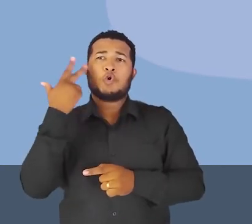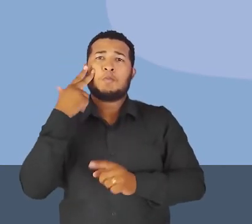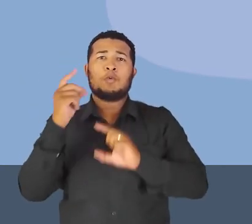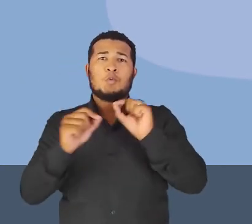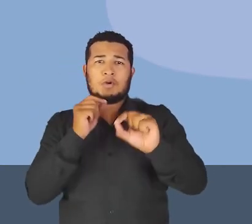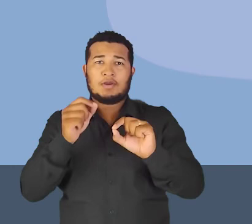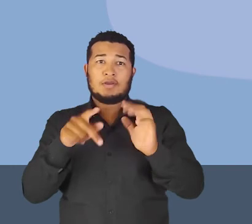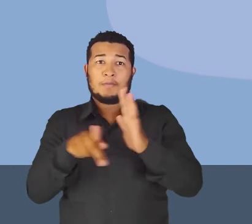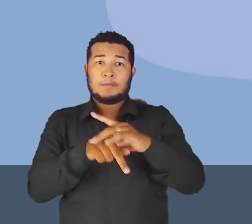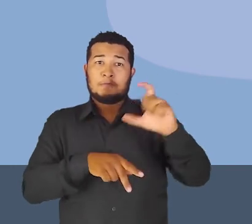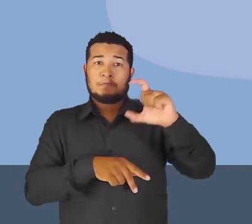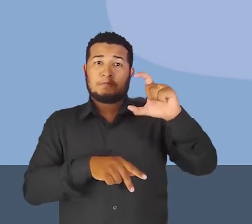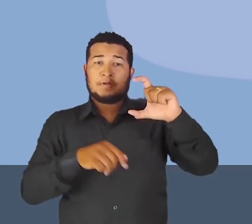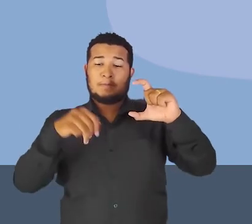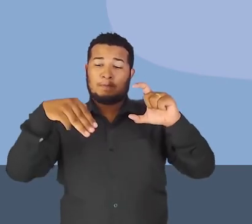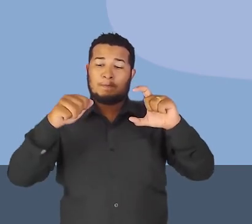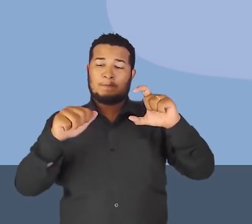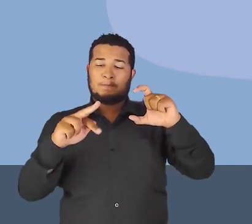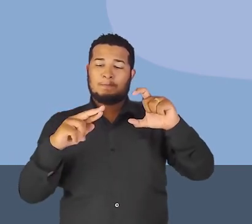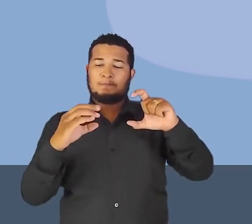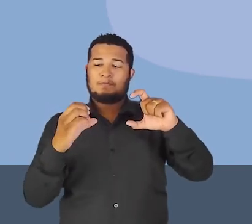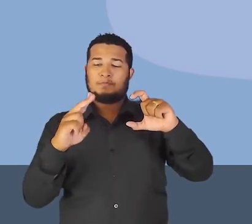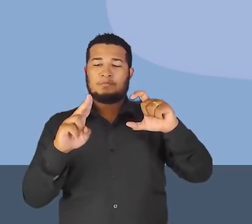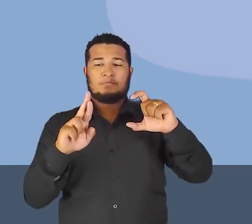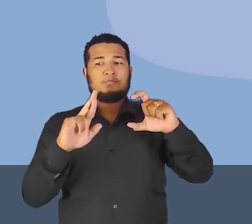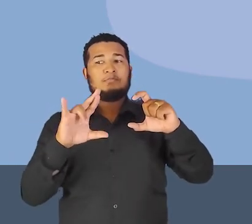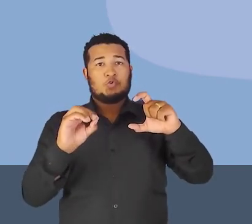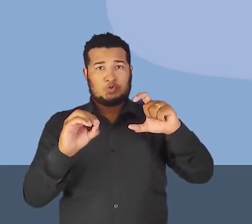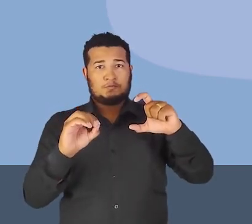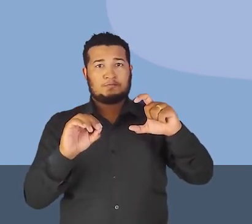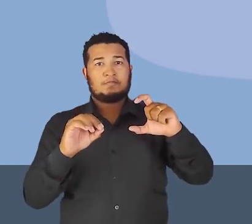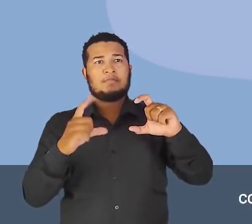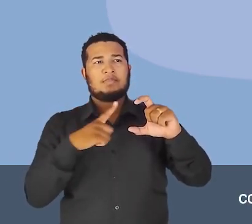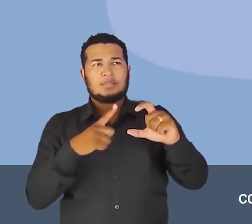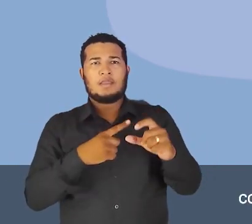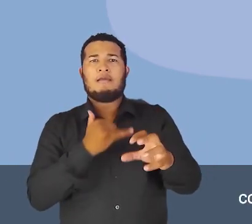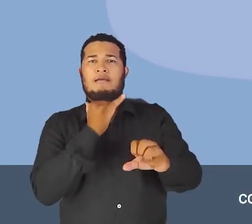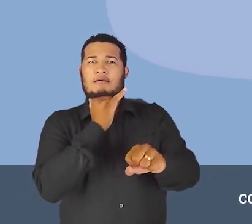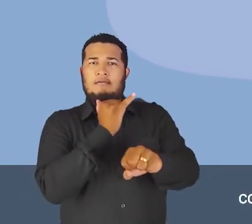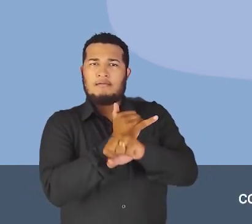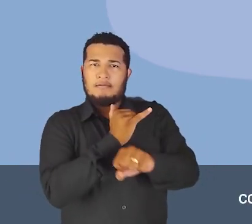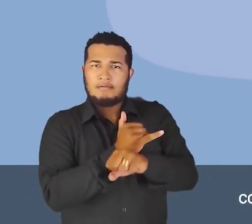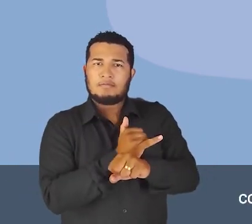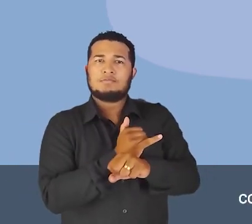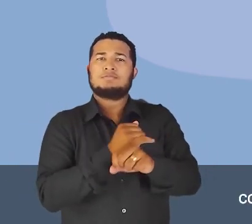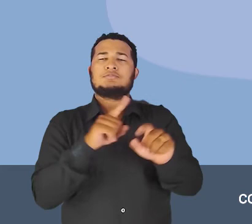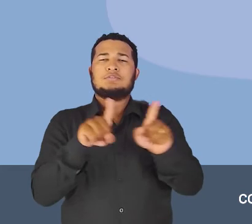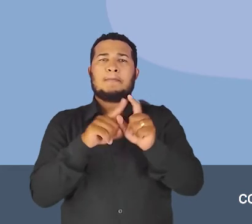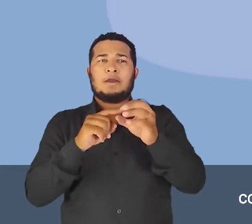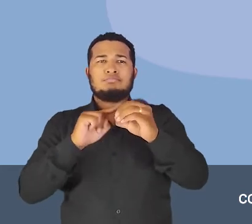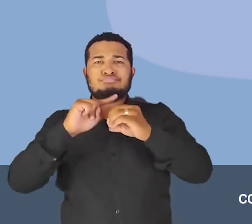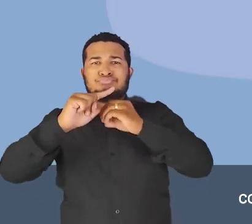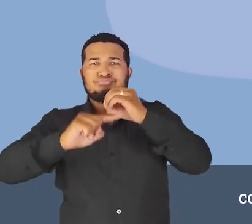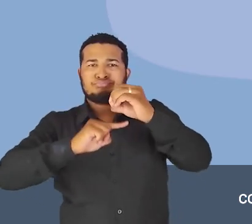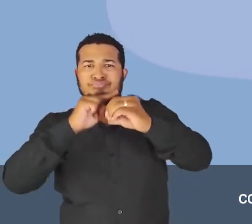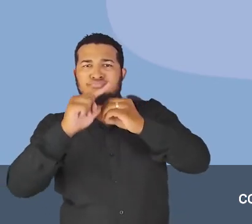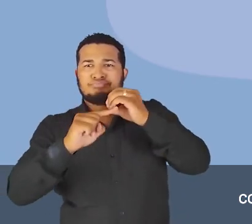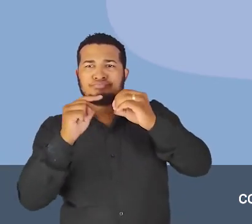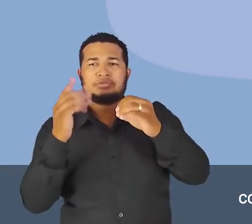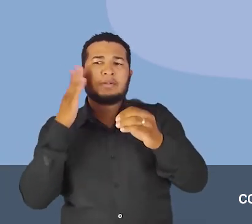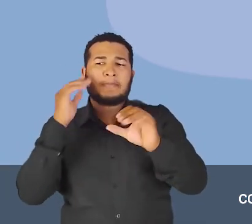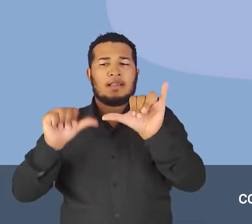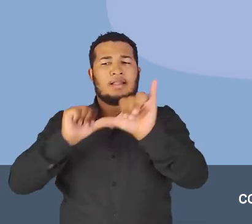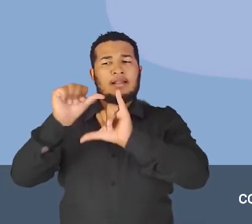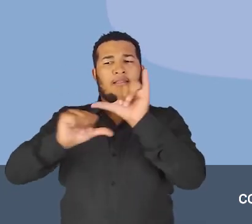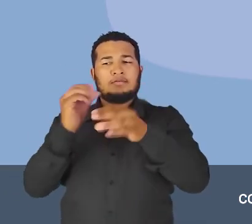pilhas de mercúrio. As pilhas de mercúrio, elas têm um tampo de aço, com um corpinho de aço envolvendo o material que vai